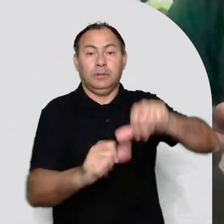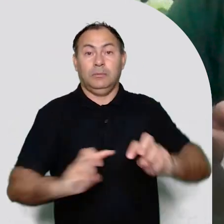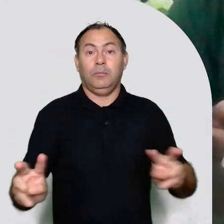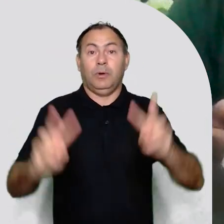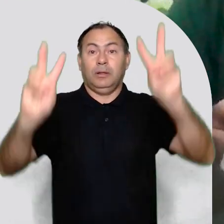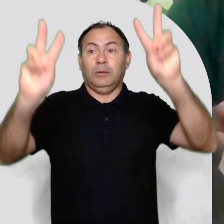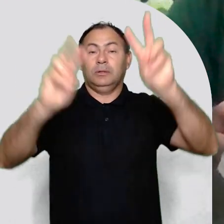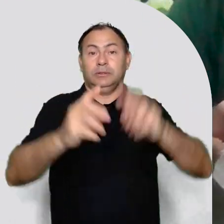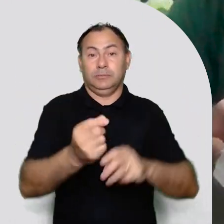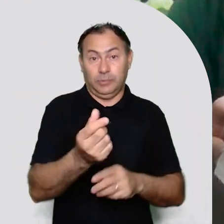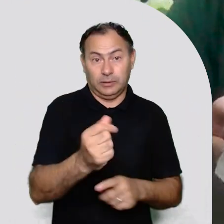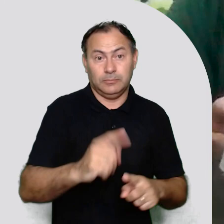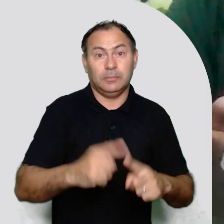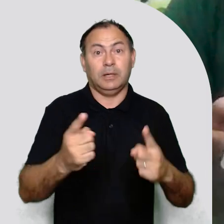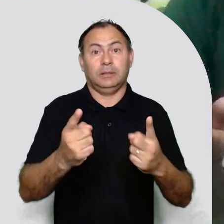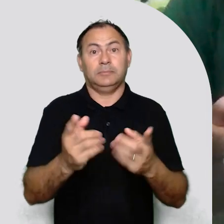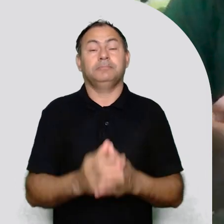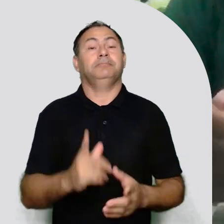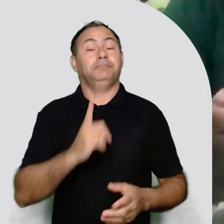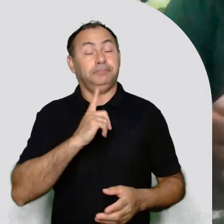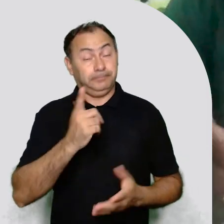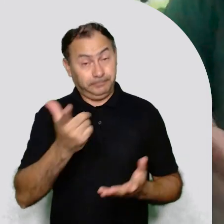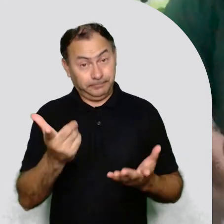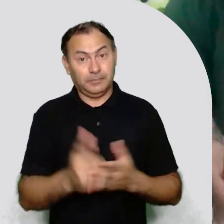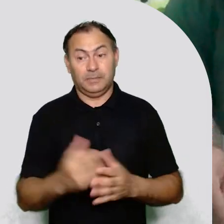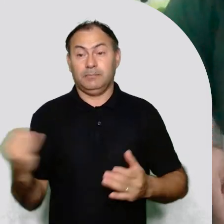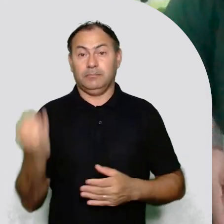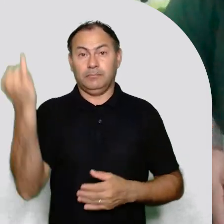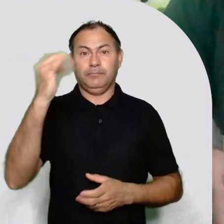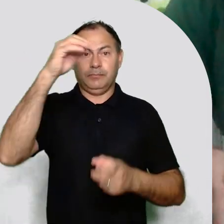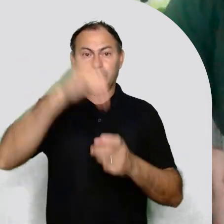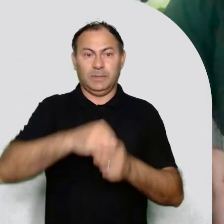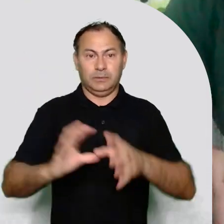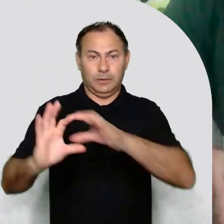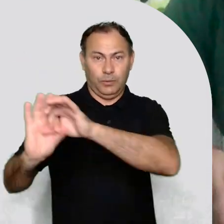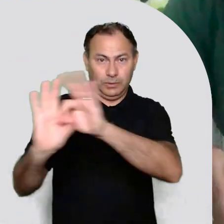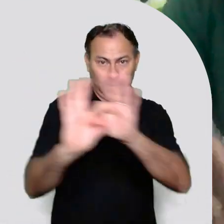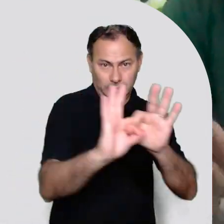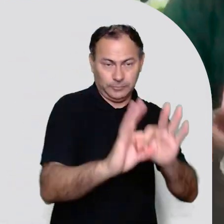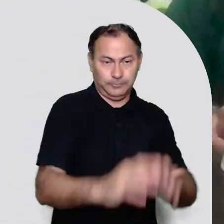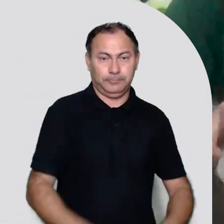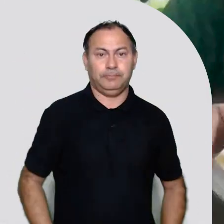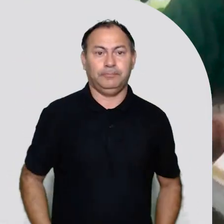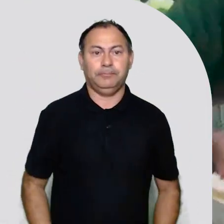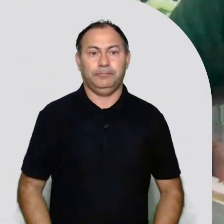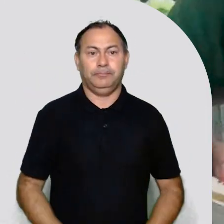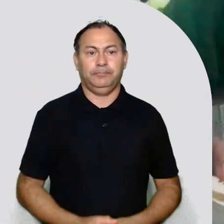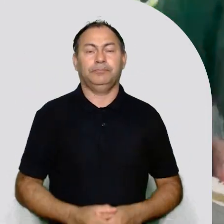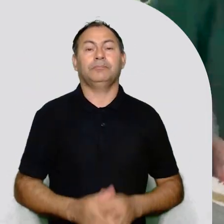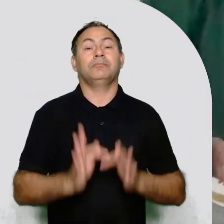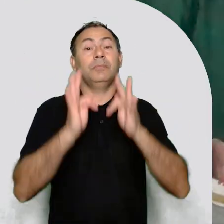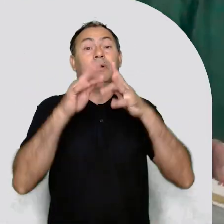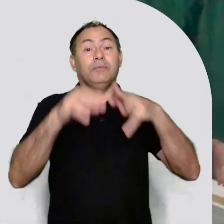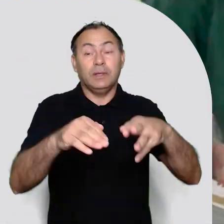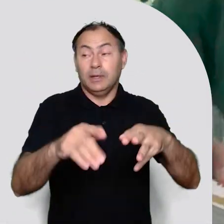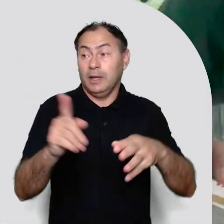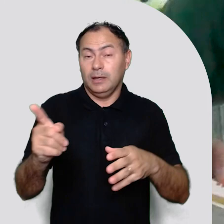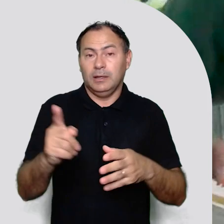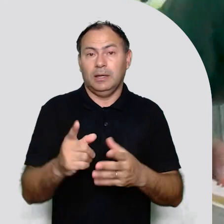dos valores de moeda. Isso é bastante importante dentro desse contexto. E, por